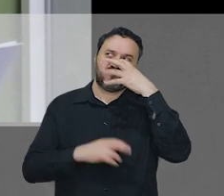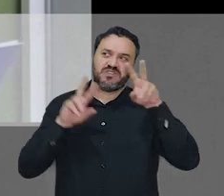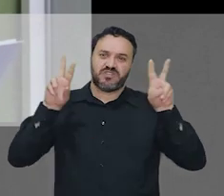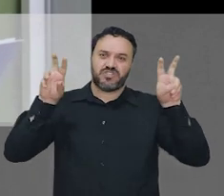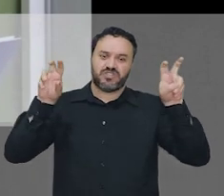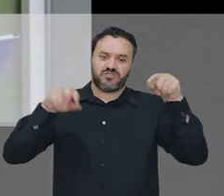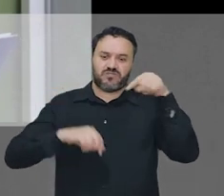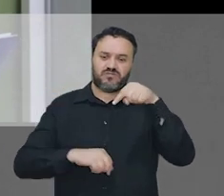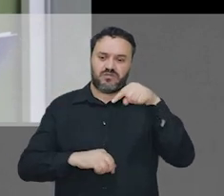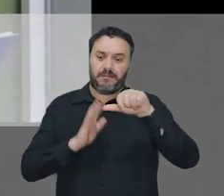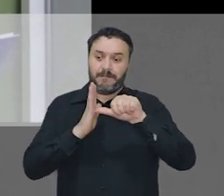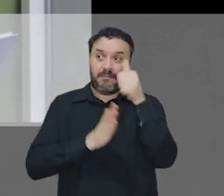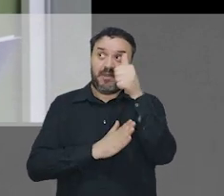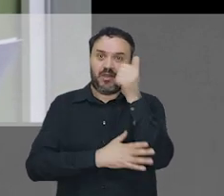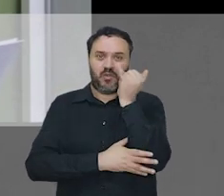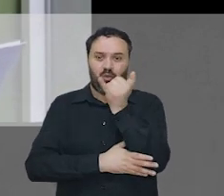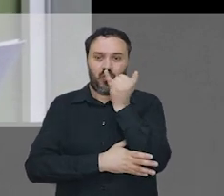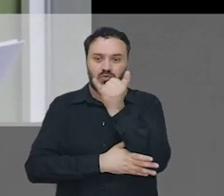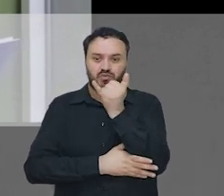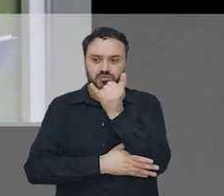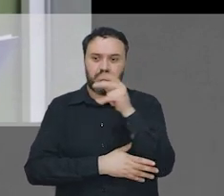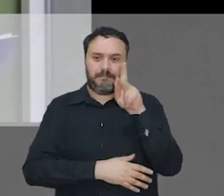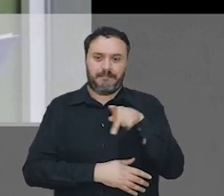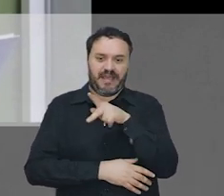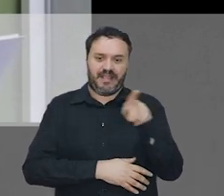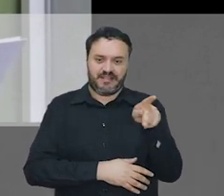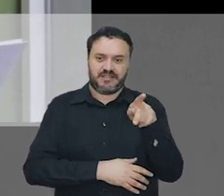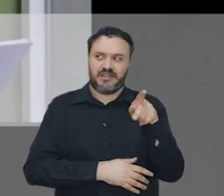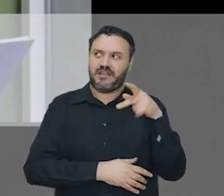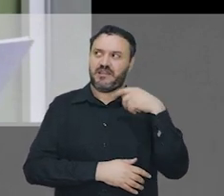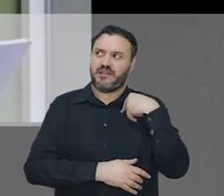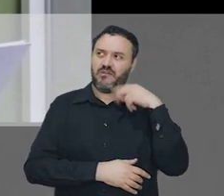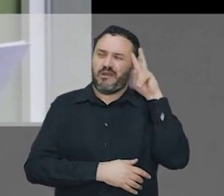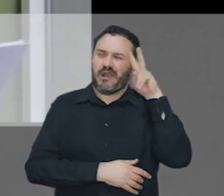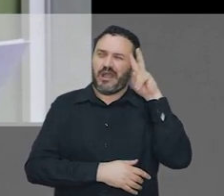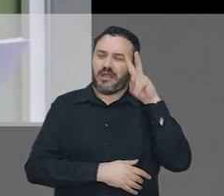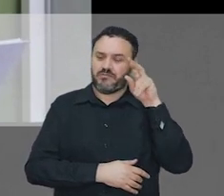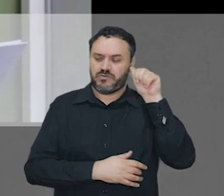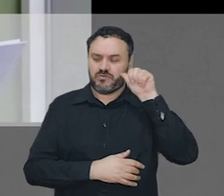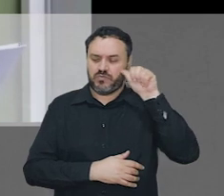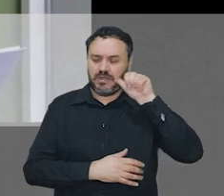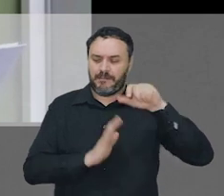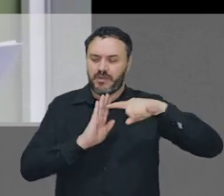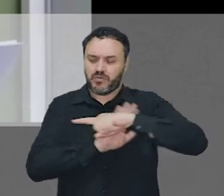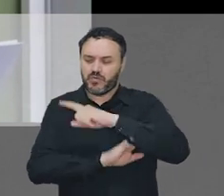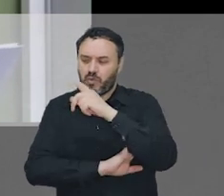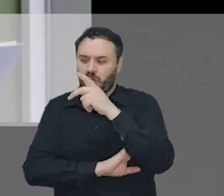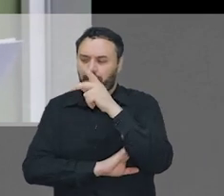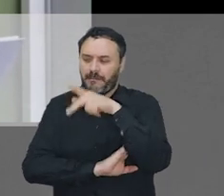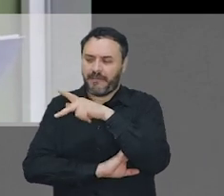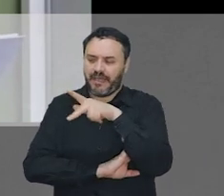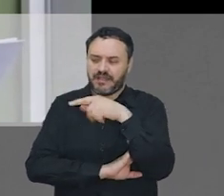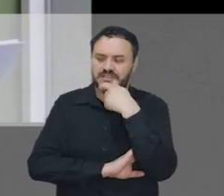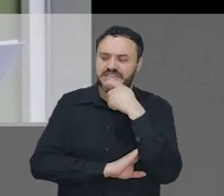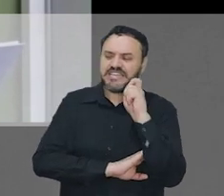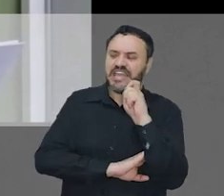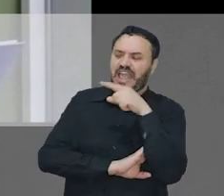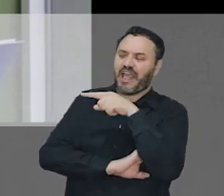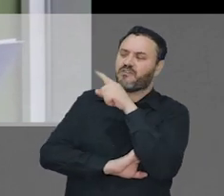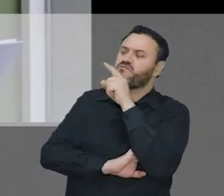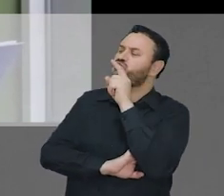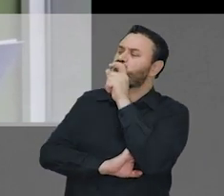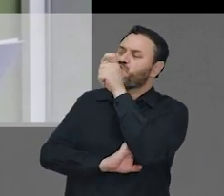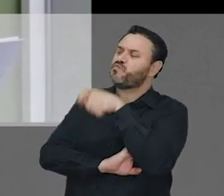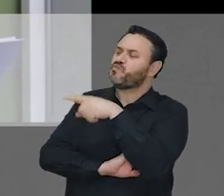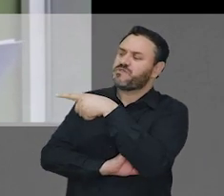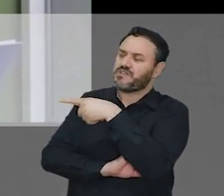Primeiro Conto do Cardeal. Lembro-me que uma senhora perguntava ao cardeal, mas quem é você? E ele